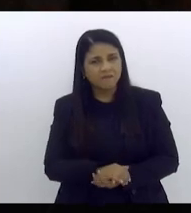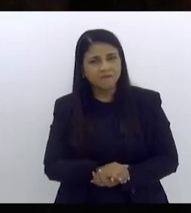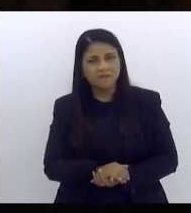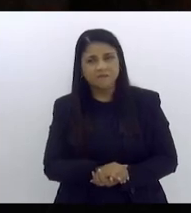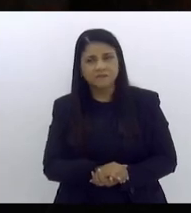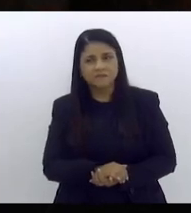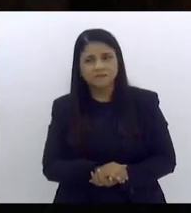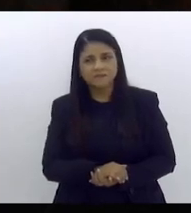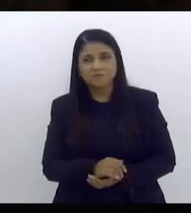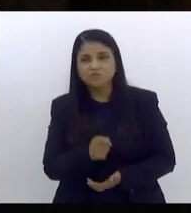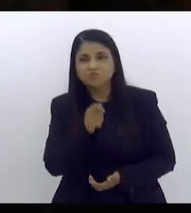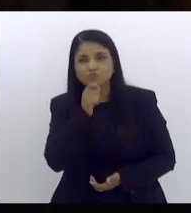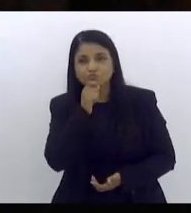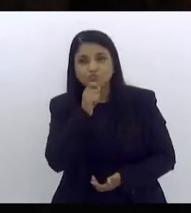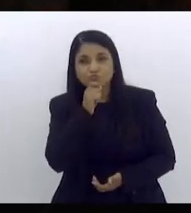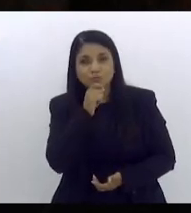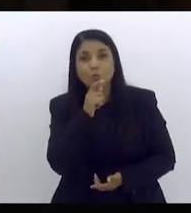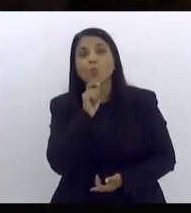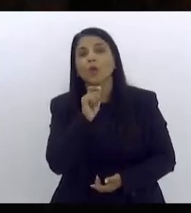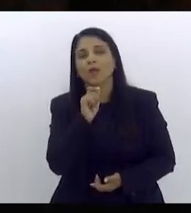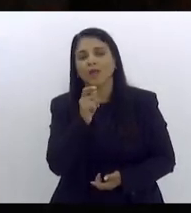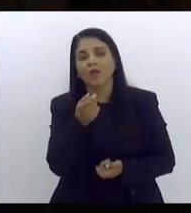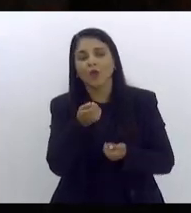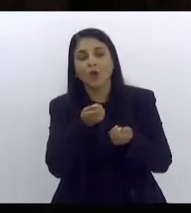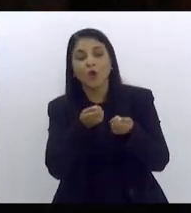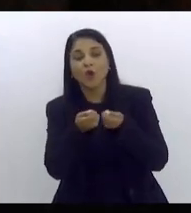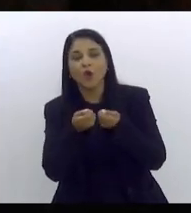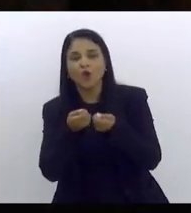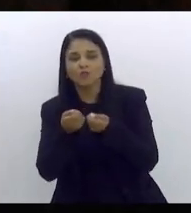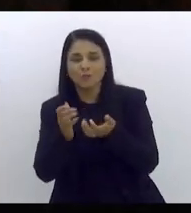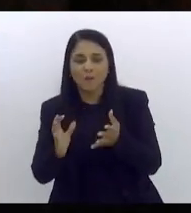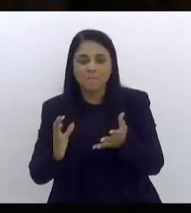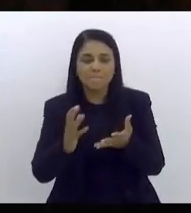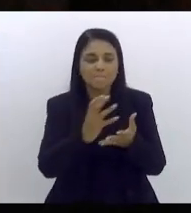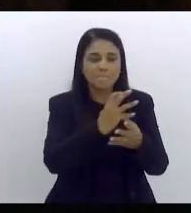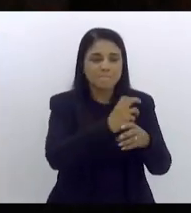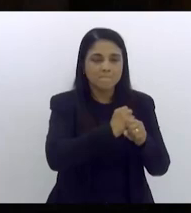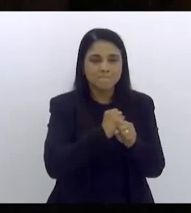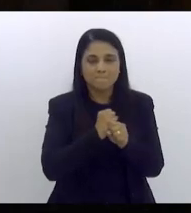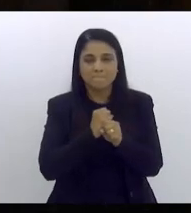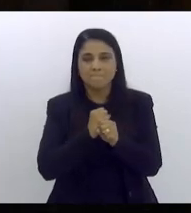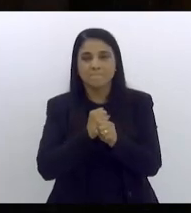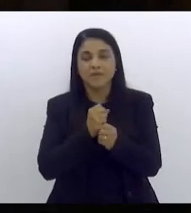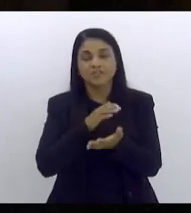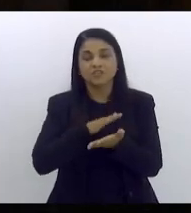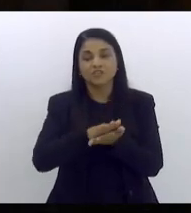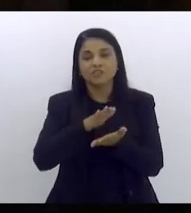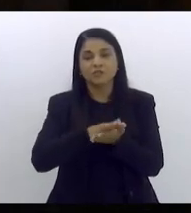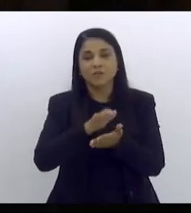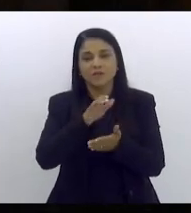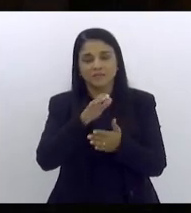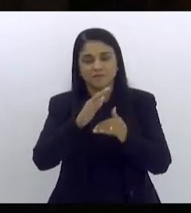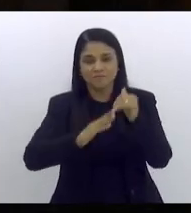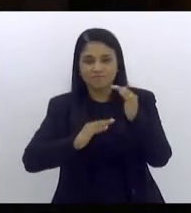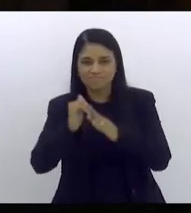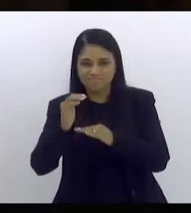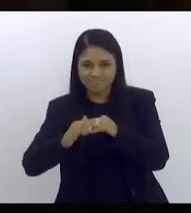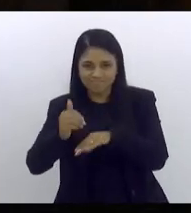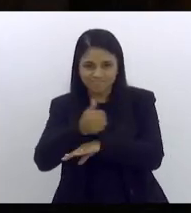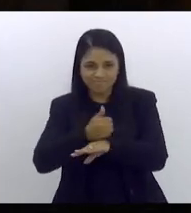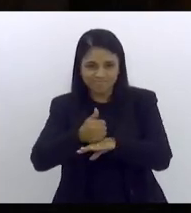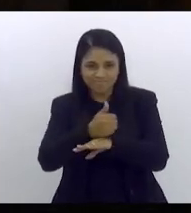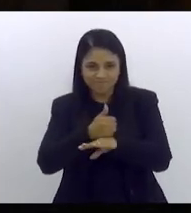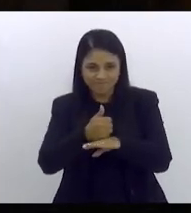Exatamente para não ter nenhum controle, para não contabilizar como despesa de pessoal, para ter anarquia ampla, geral